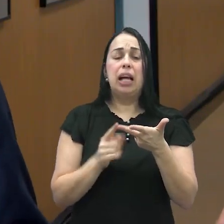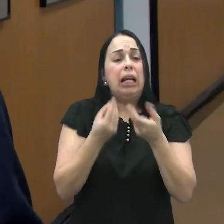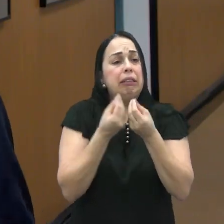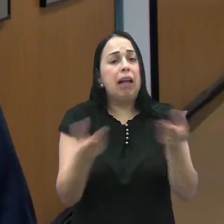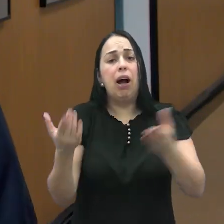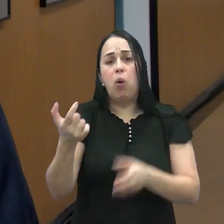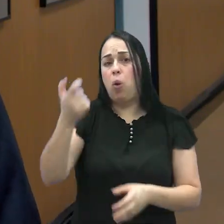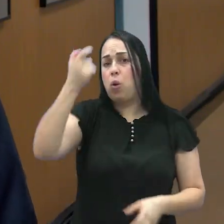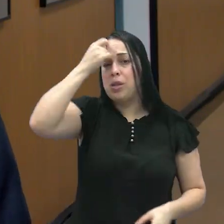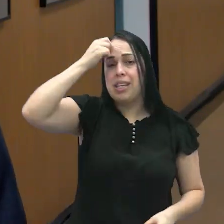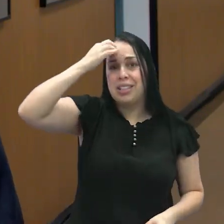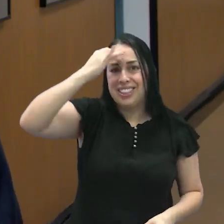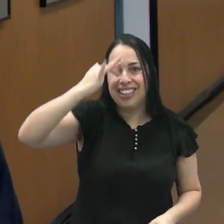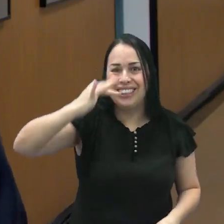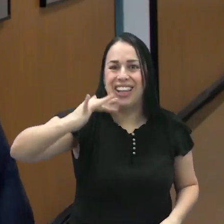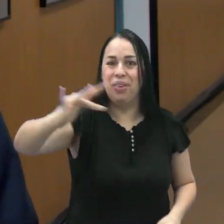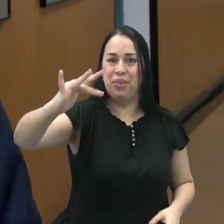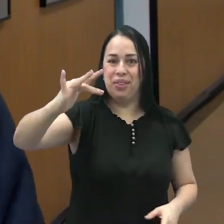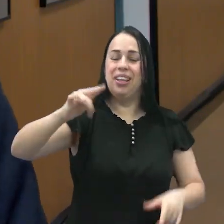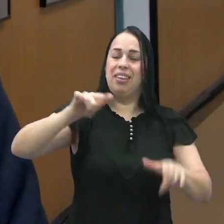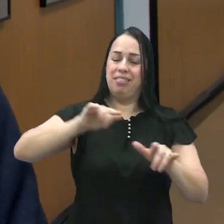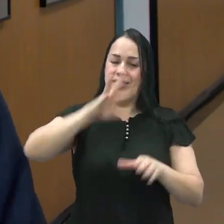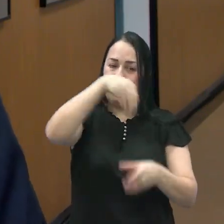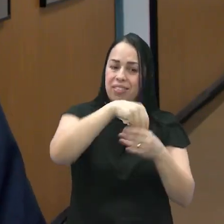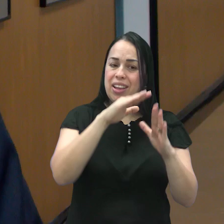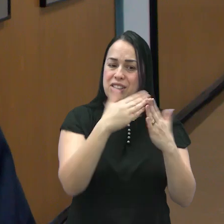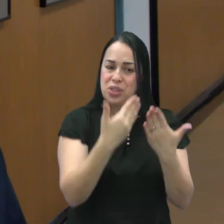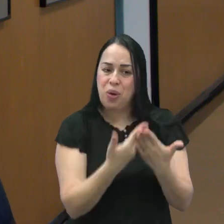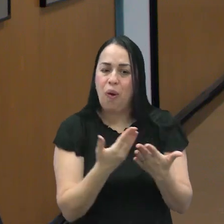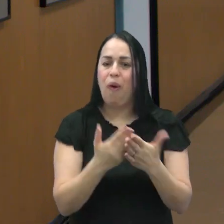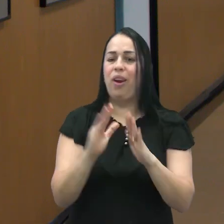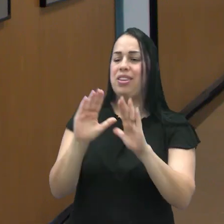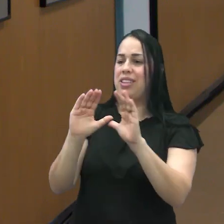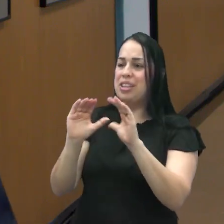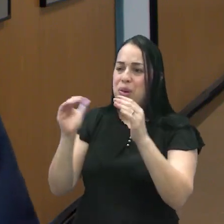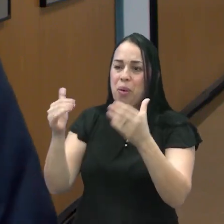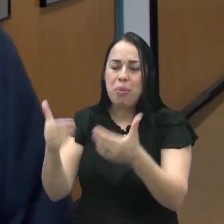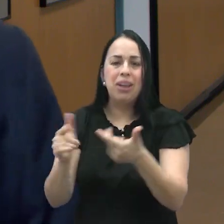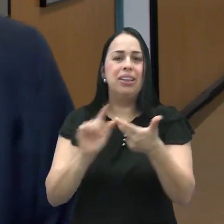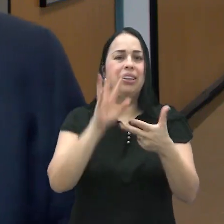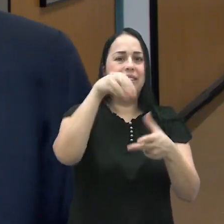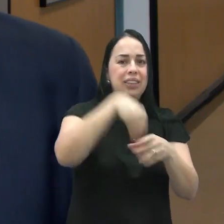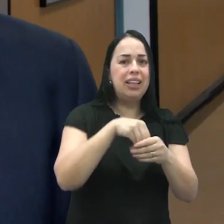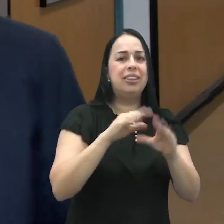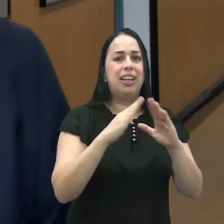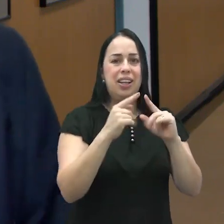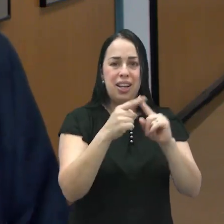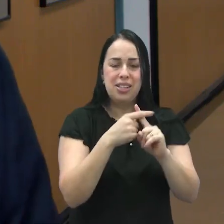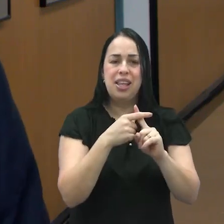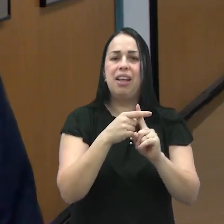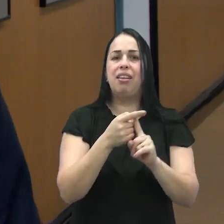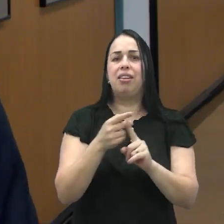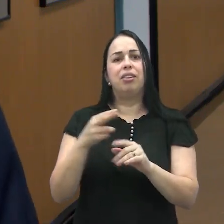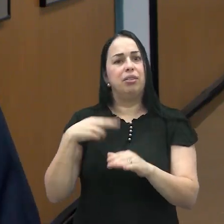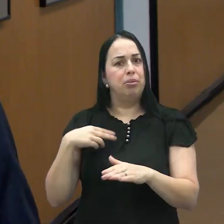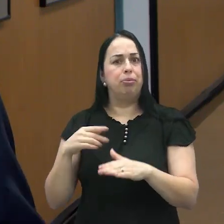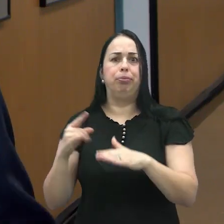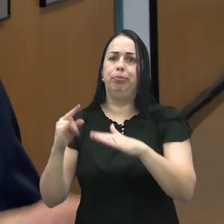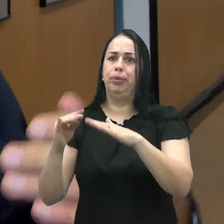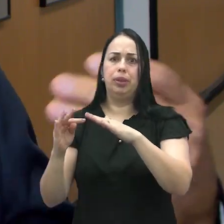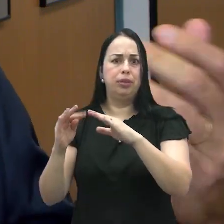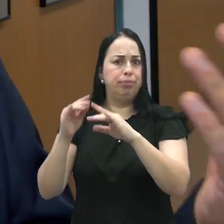de conscientização nas escolas, nas comunidades de bairro, nas igrejas, nos templos